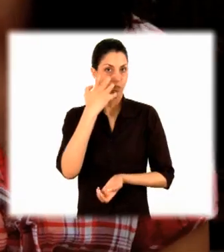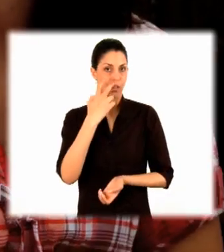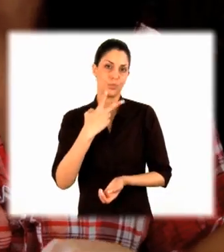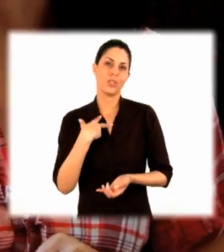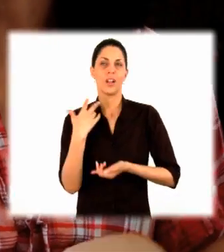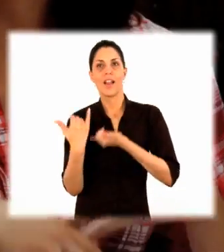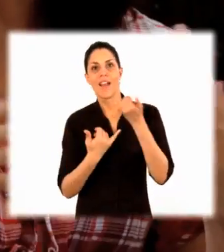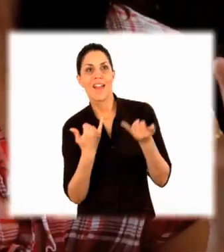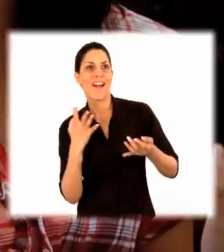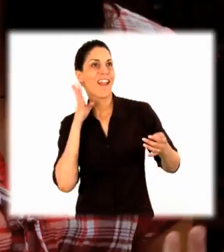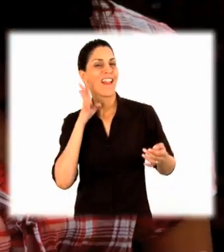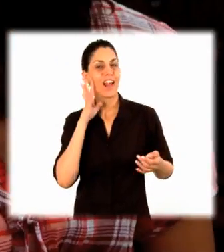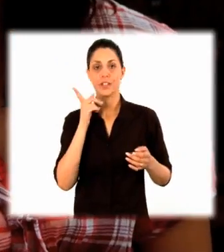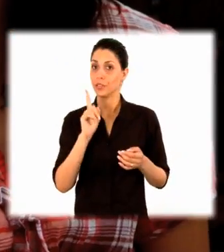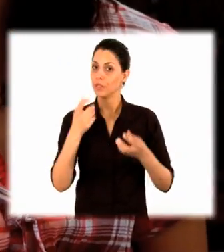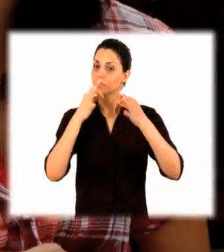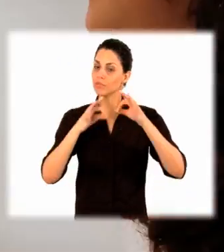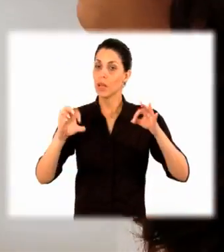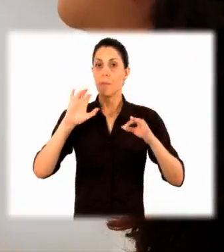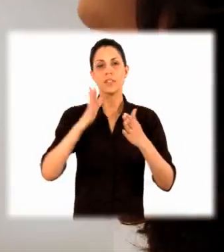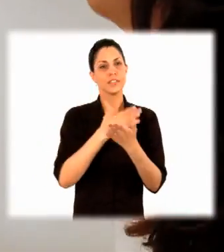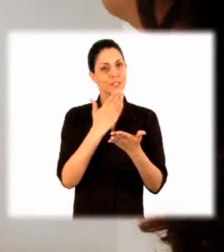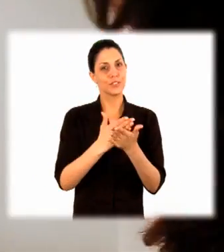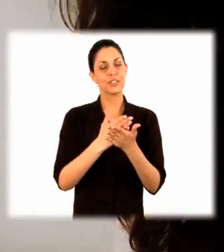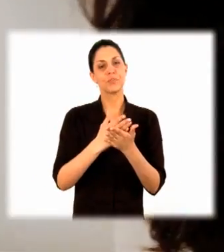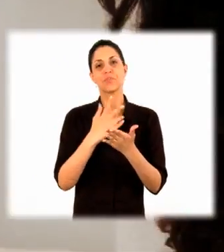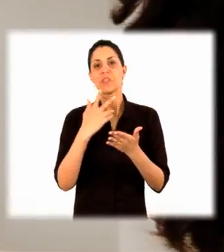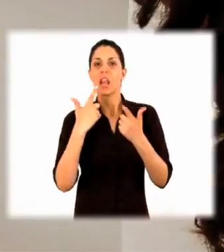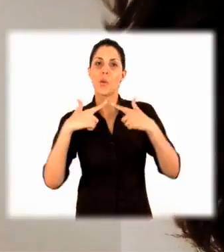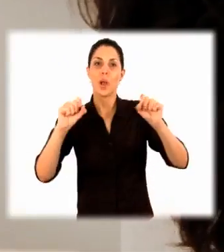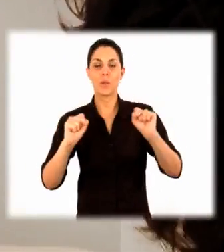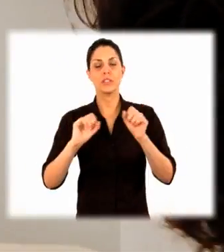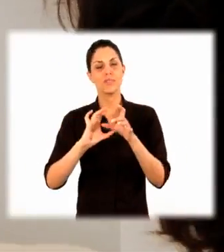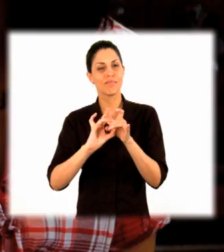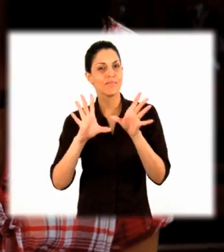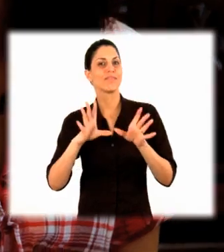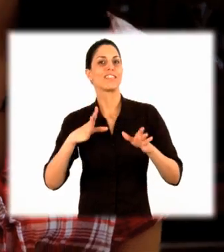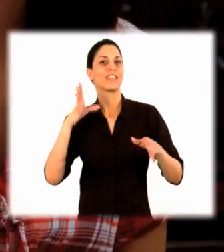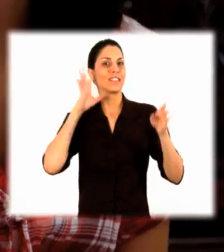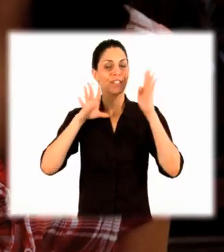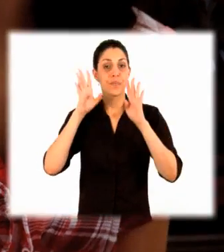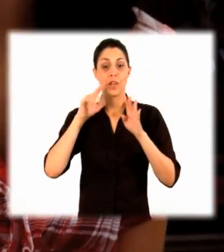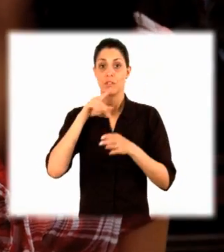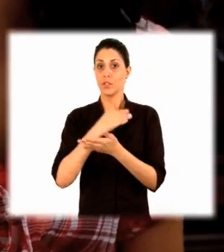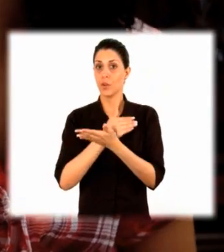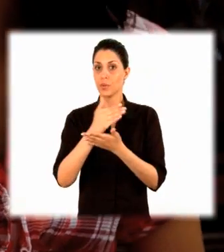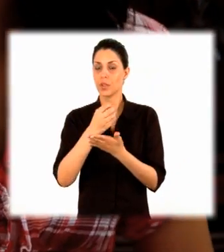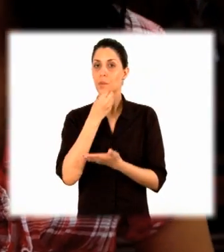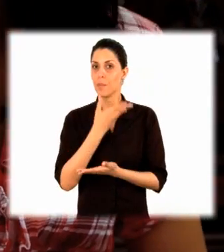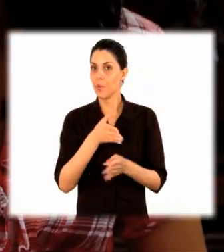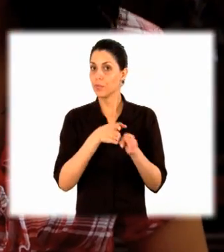sério, você não vai poder brincar tanto com o texto. Agora, geralmente nas revistas, a linguagem pode ser mais solta. E assim, no seu caso que